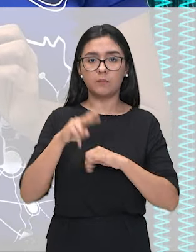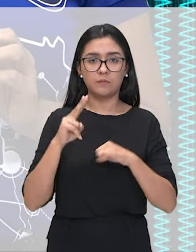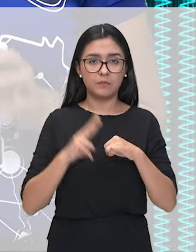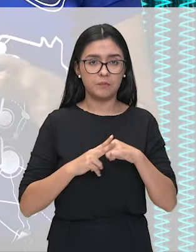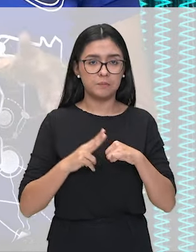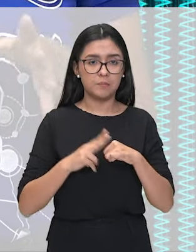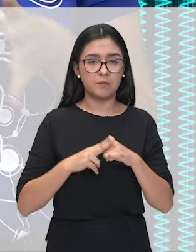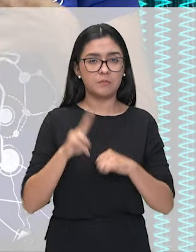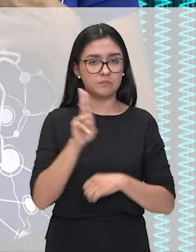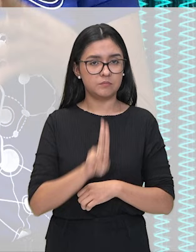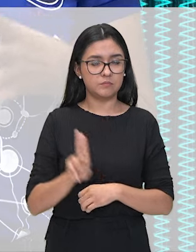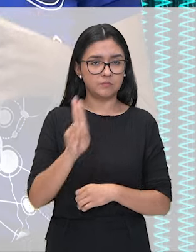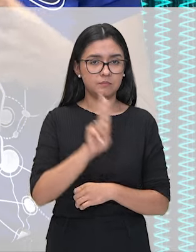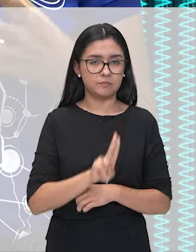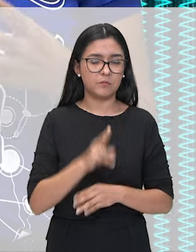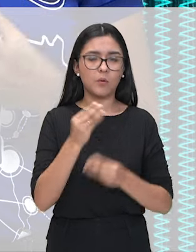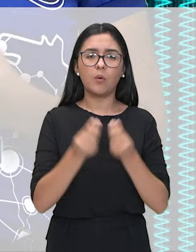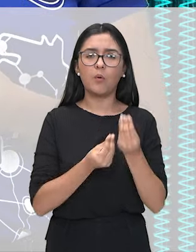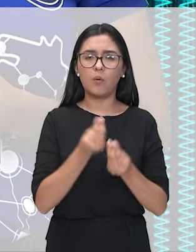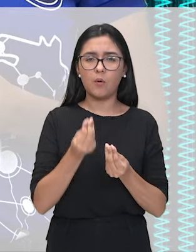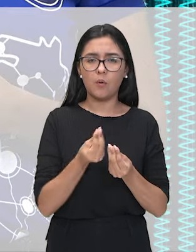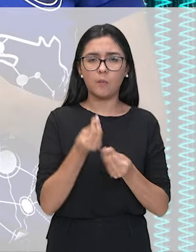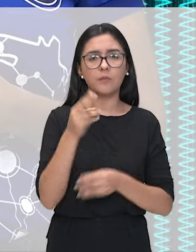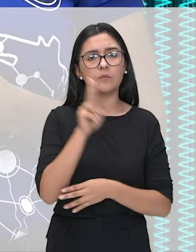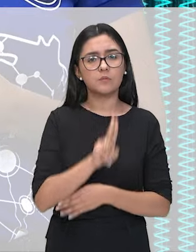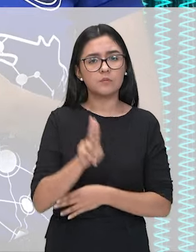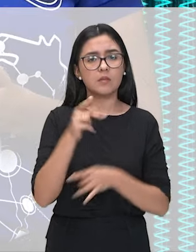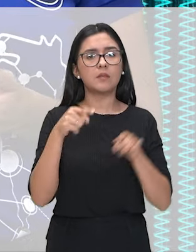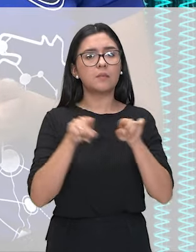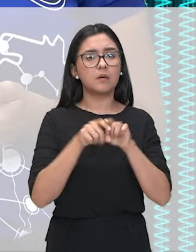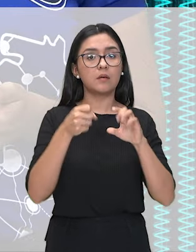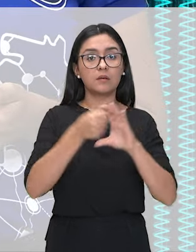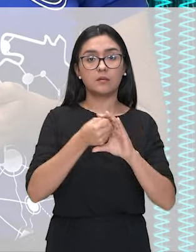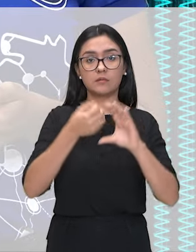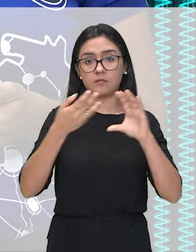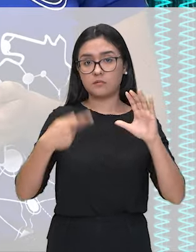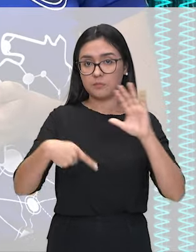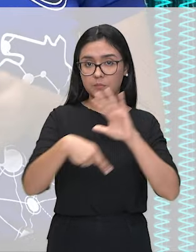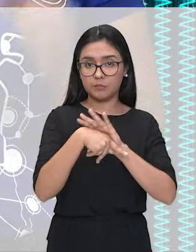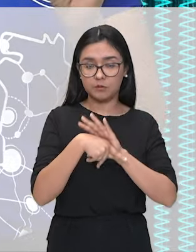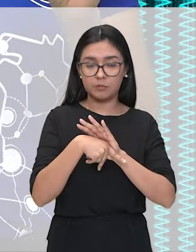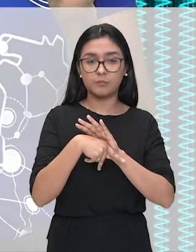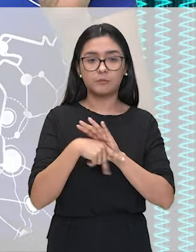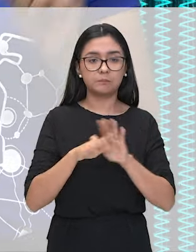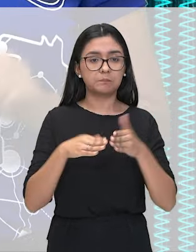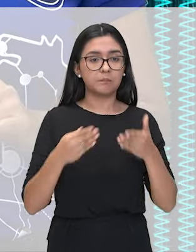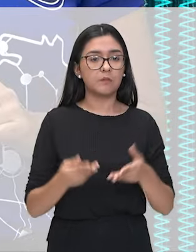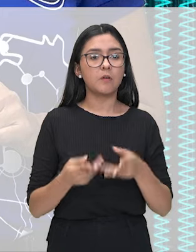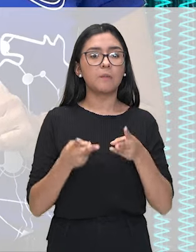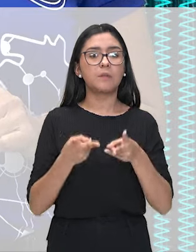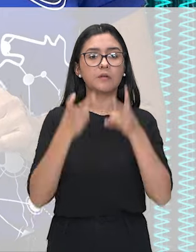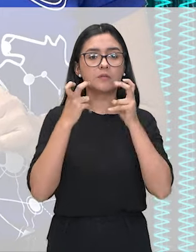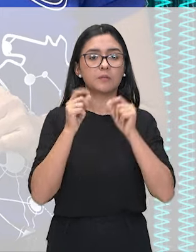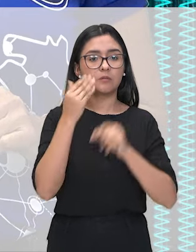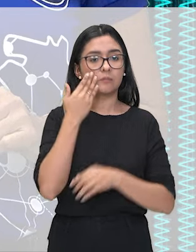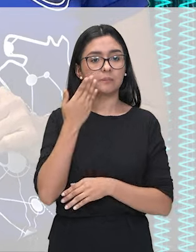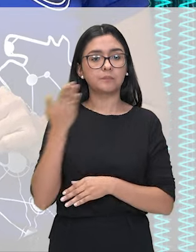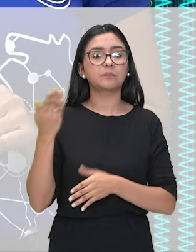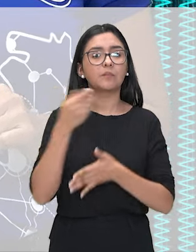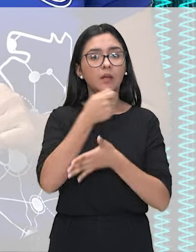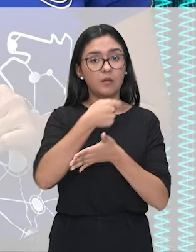aqui junto comigo como é que ele é usado Quais são as suas características acompanha aí ver se tá no caderno de vocês direitinho tudo anotado